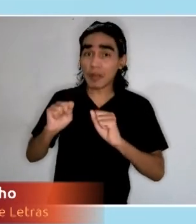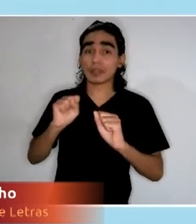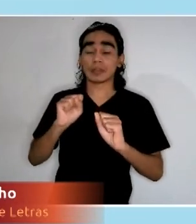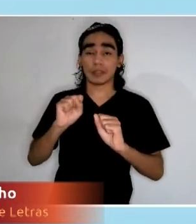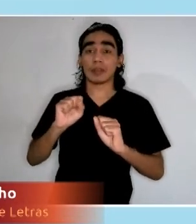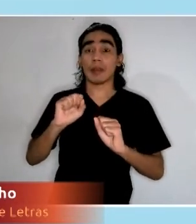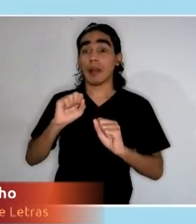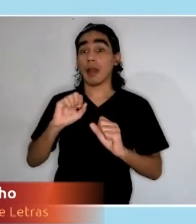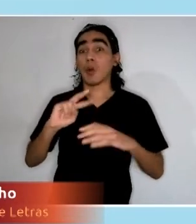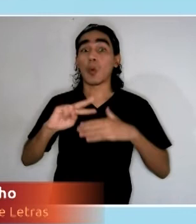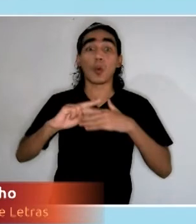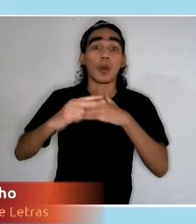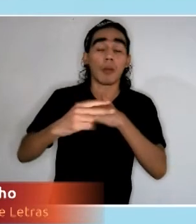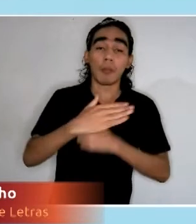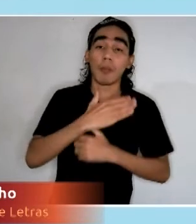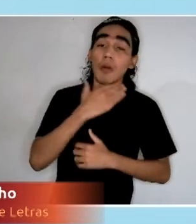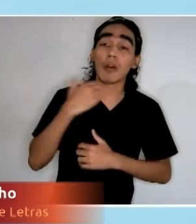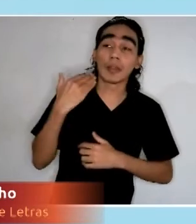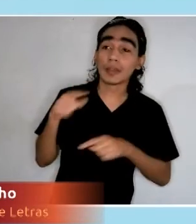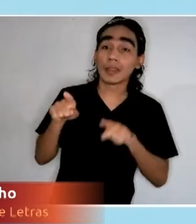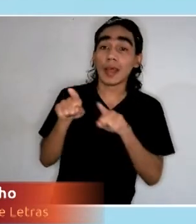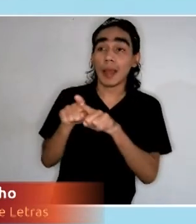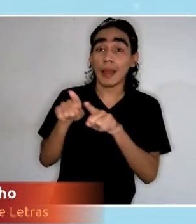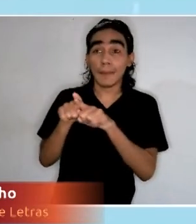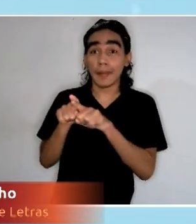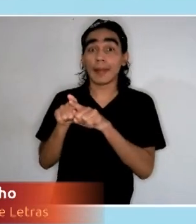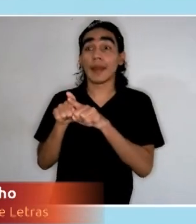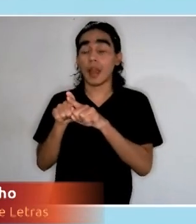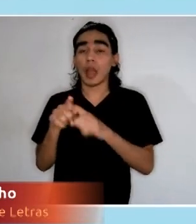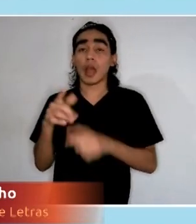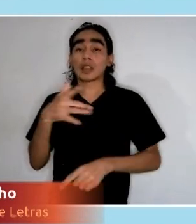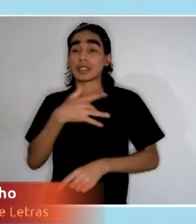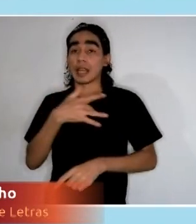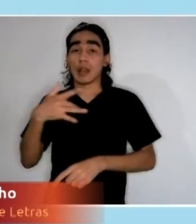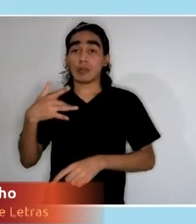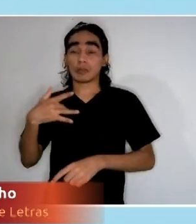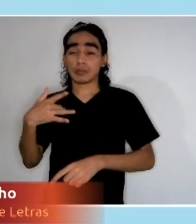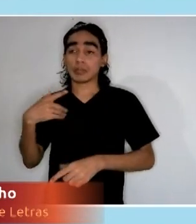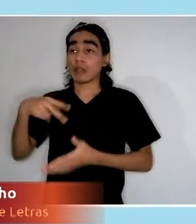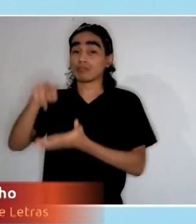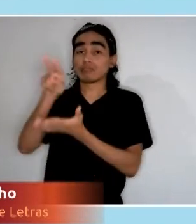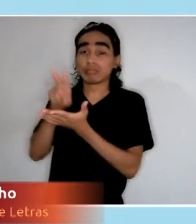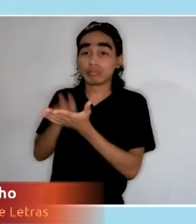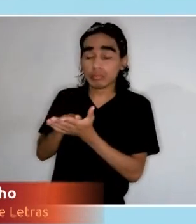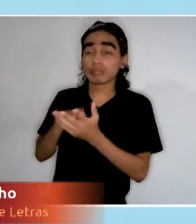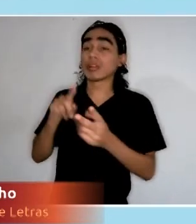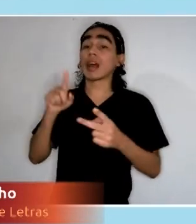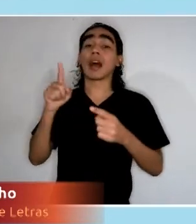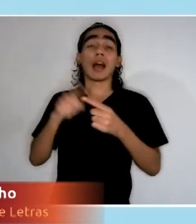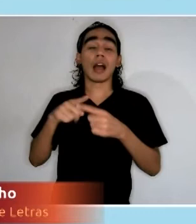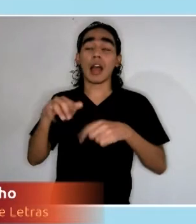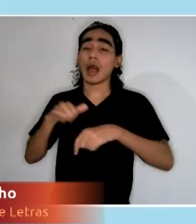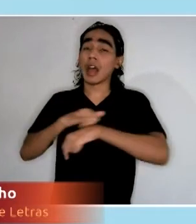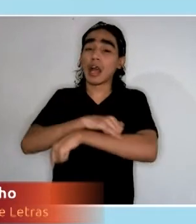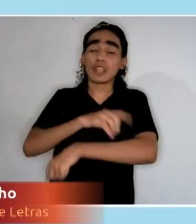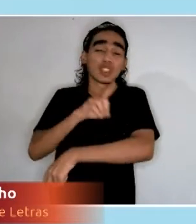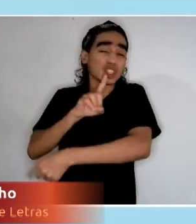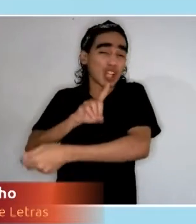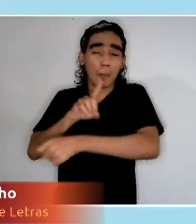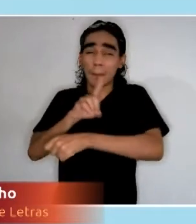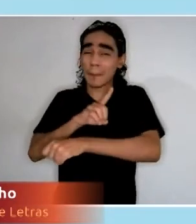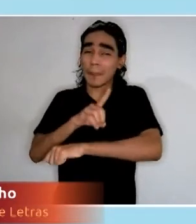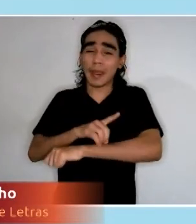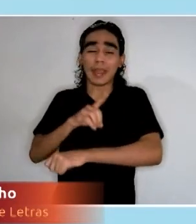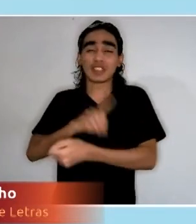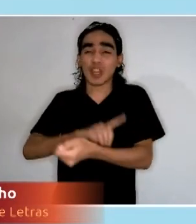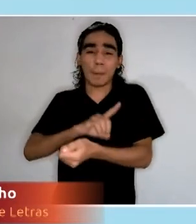enormemente o sistema de saúde, como hipertensão, diabetes, alguns tipos de câncer, etc. e tal. Então, o Brasil convive com essas